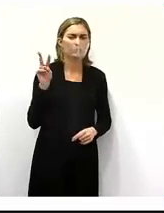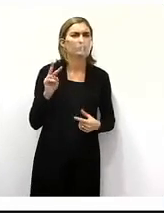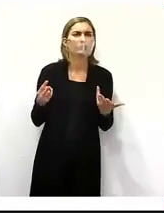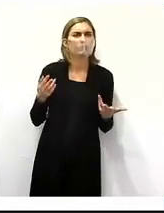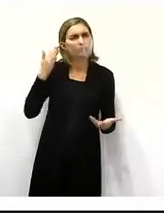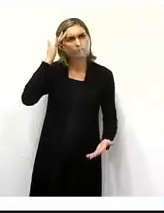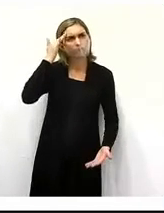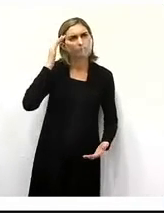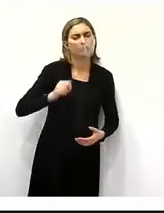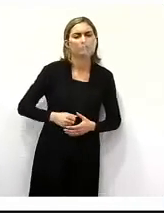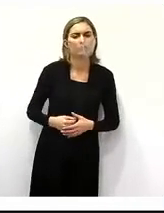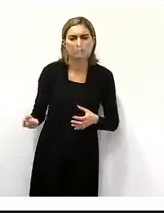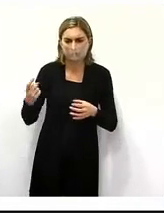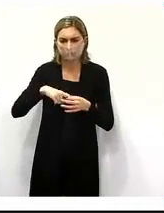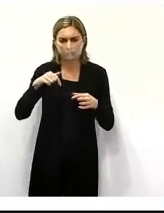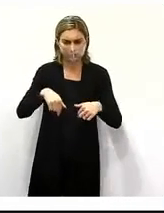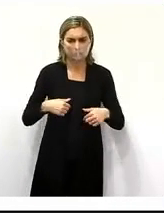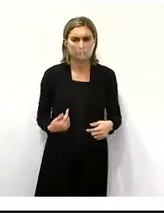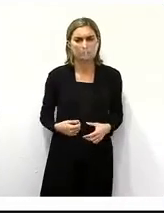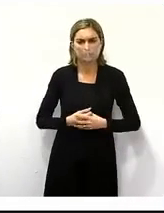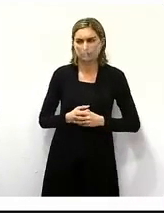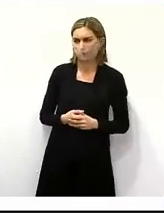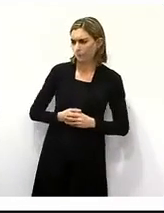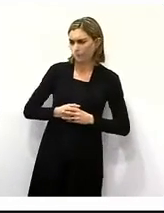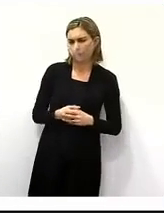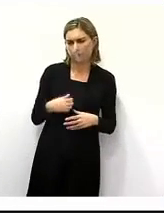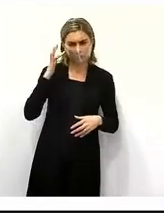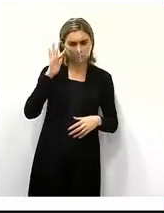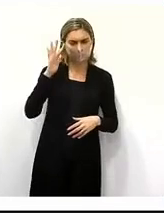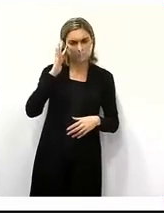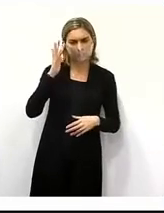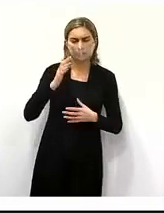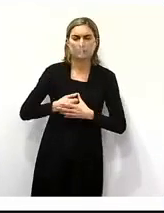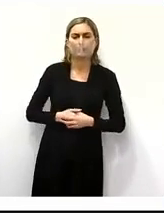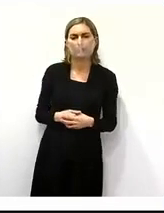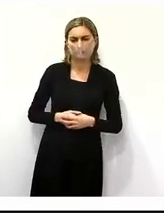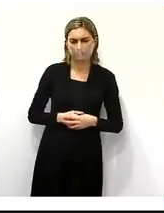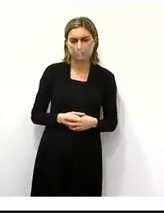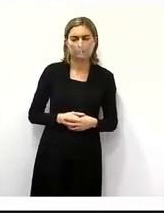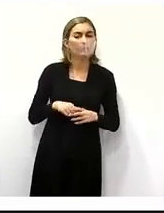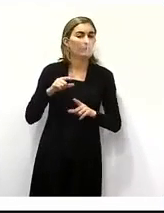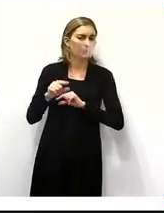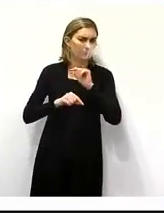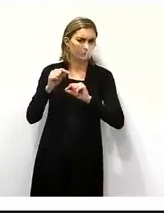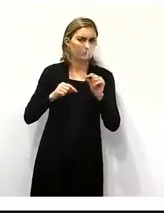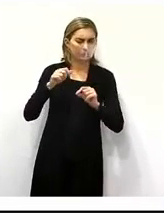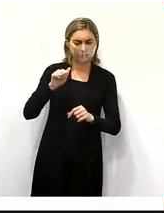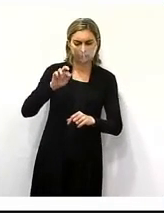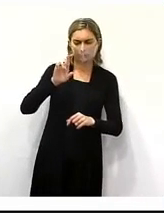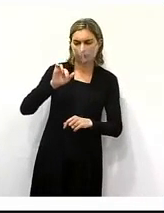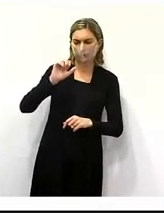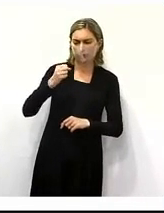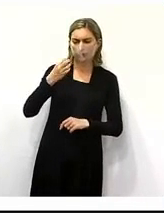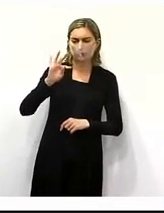digamos, compreenderem? Volta aqui comigo. Então, vocês precisam compreender o seguinte, que